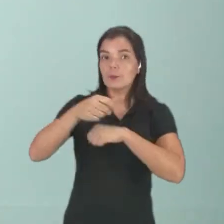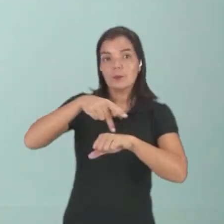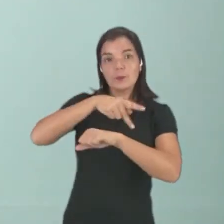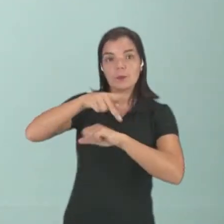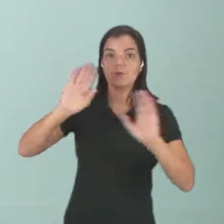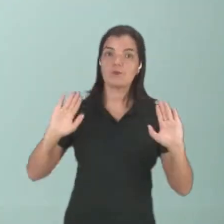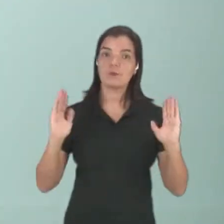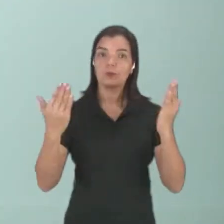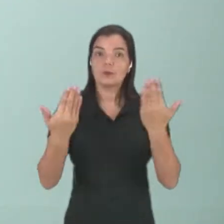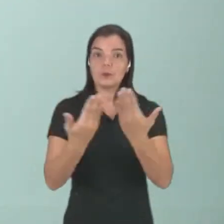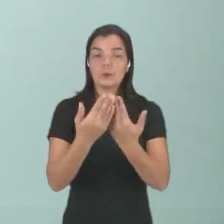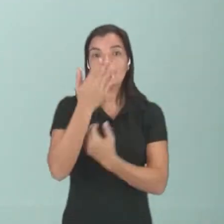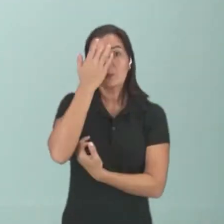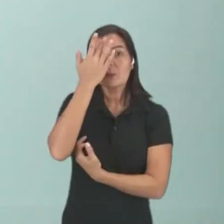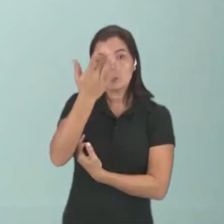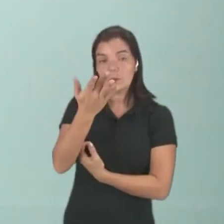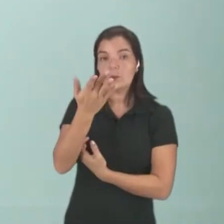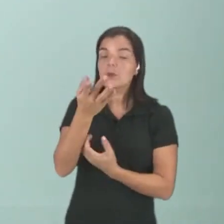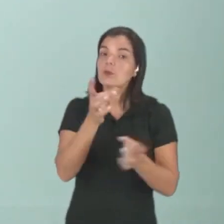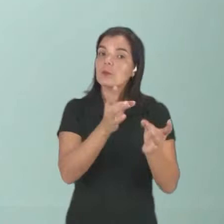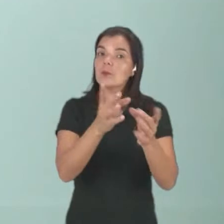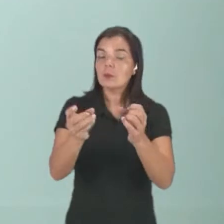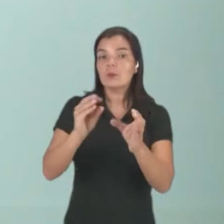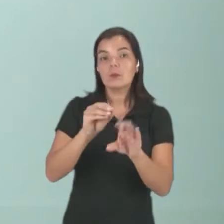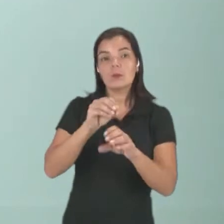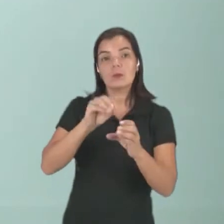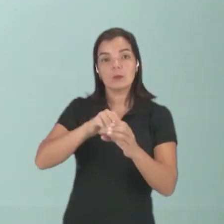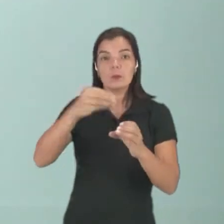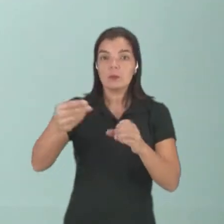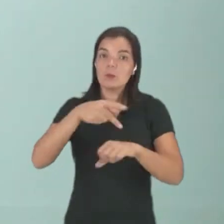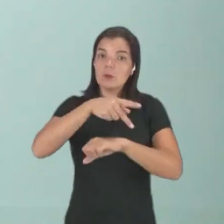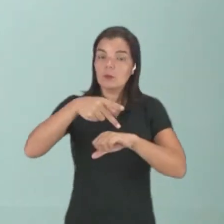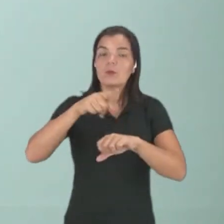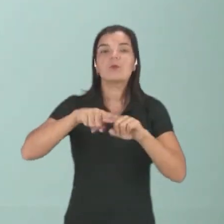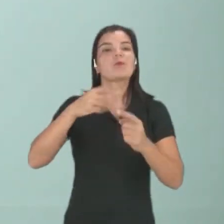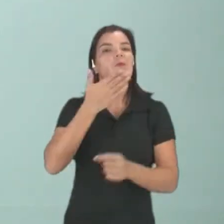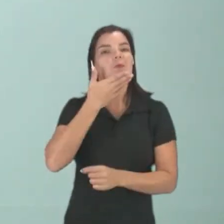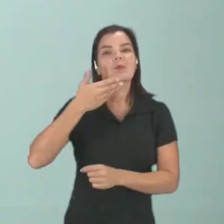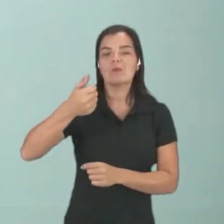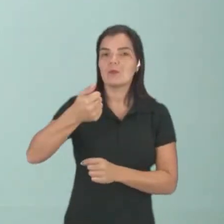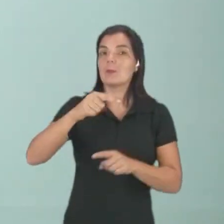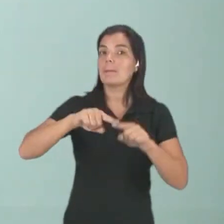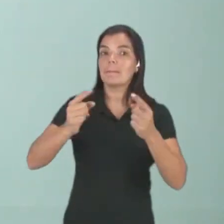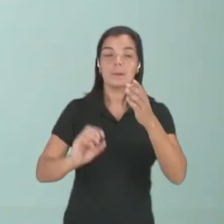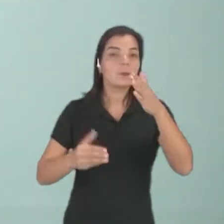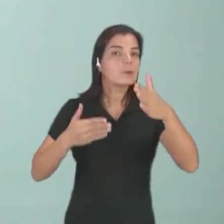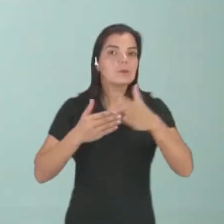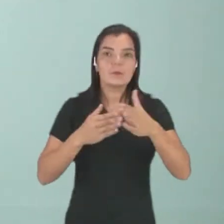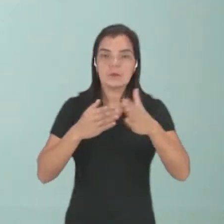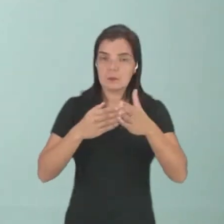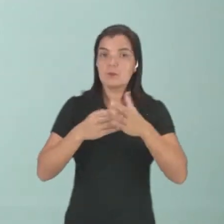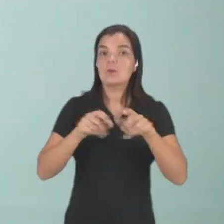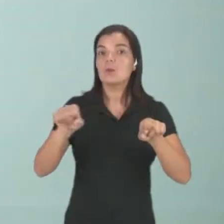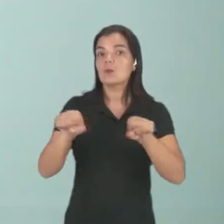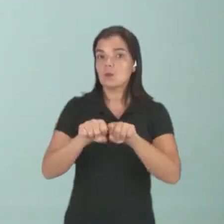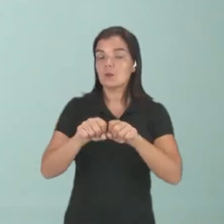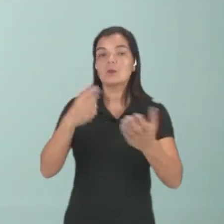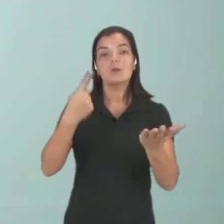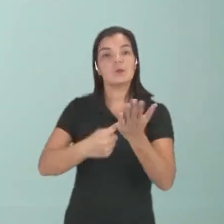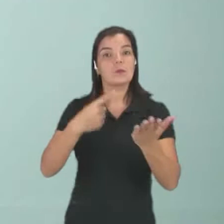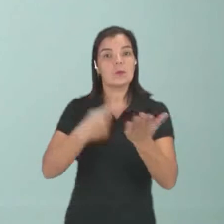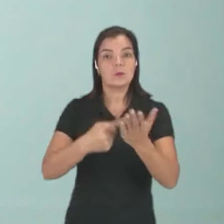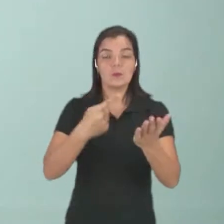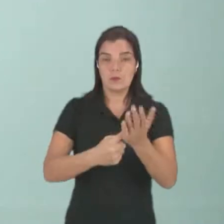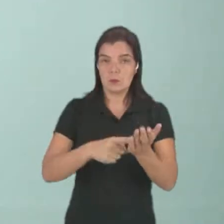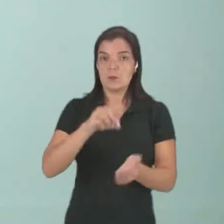seu entorno para facilitar as importações e exportações, melhor. Mas isso não impede que aconteçam acordos bilaterais ou